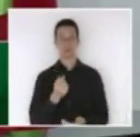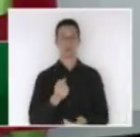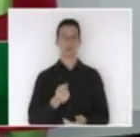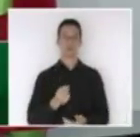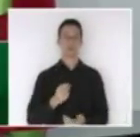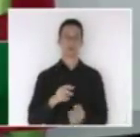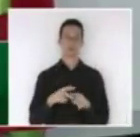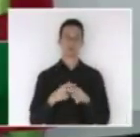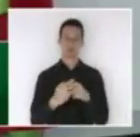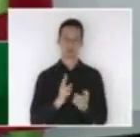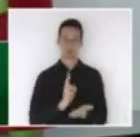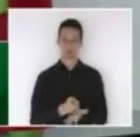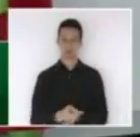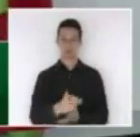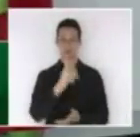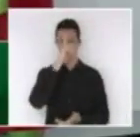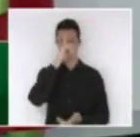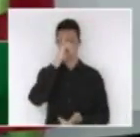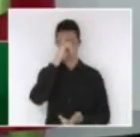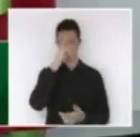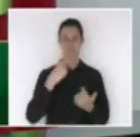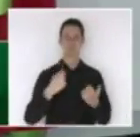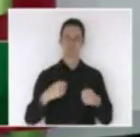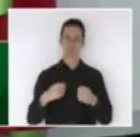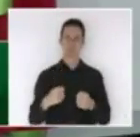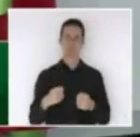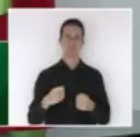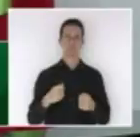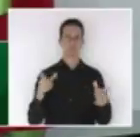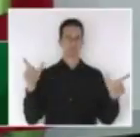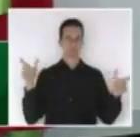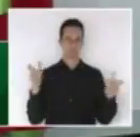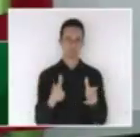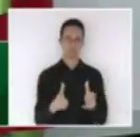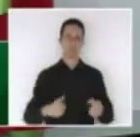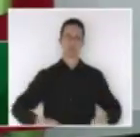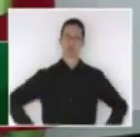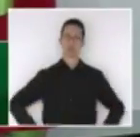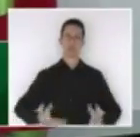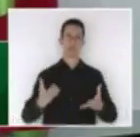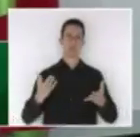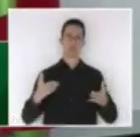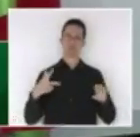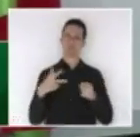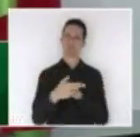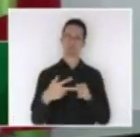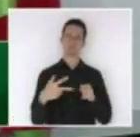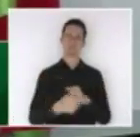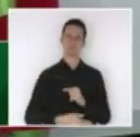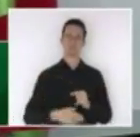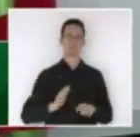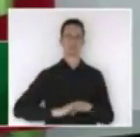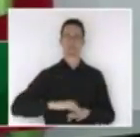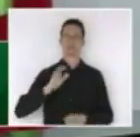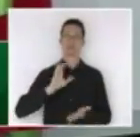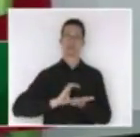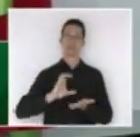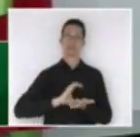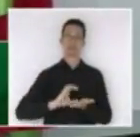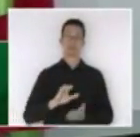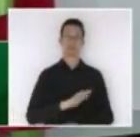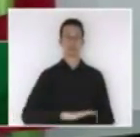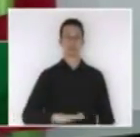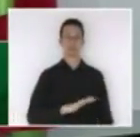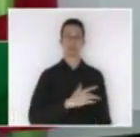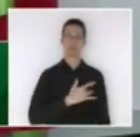isso nós precisamos enxugar o tamanho do estado para nós termos mais recursos para a saúde, para a educação e para a